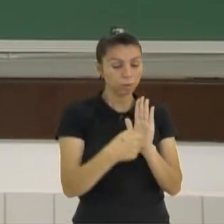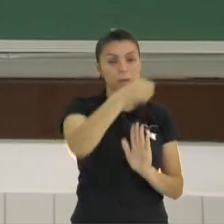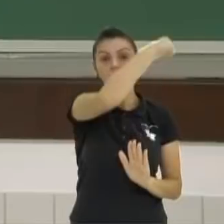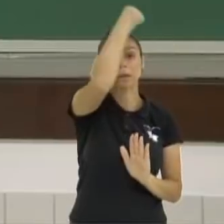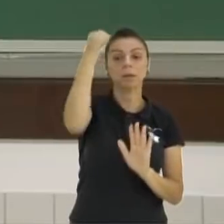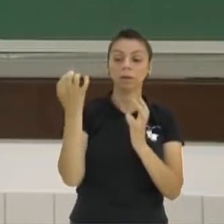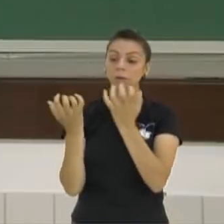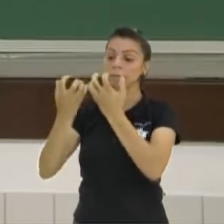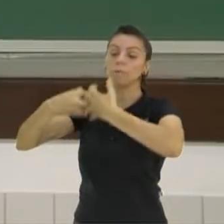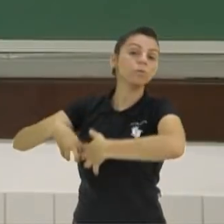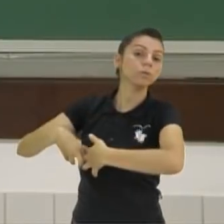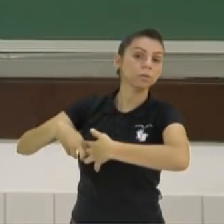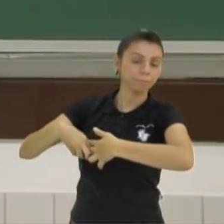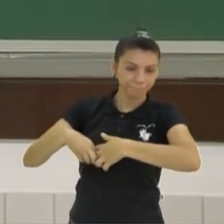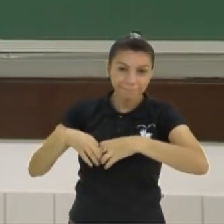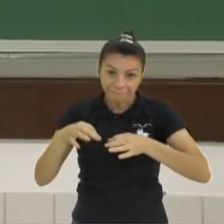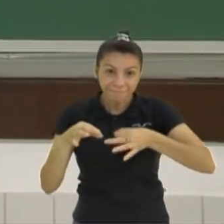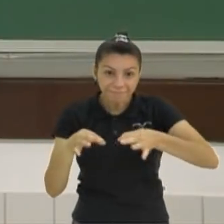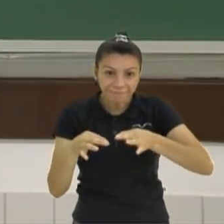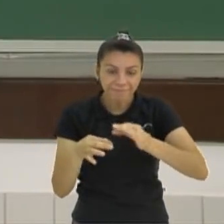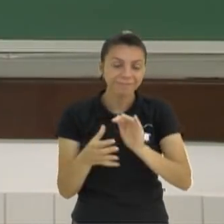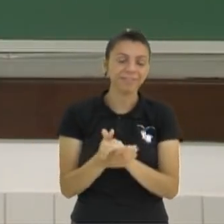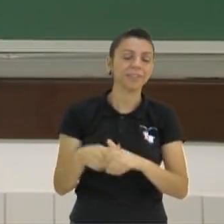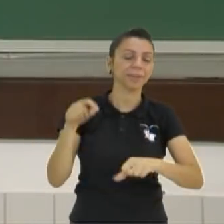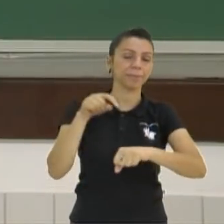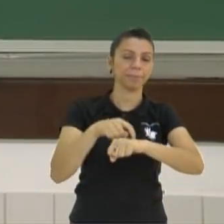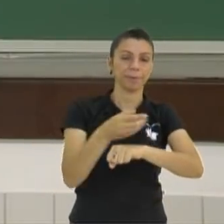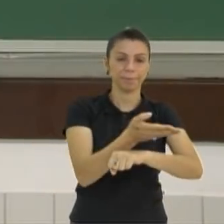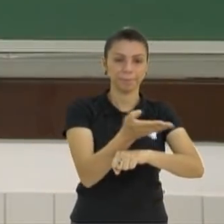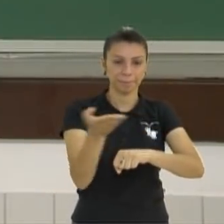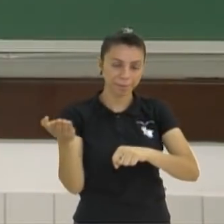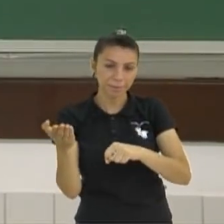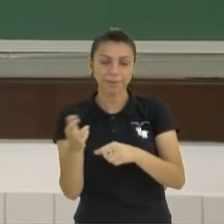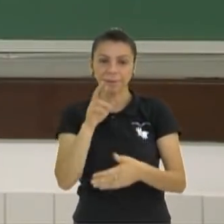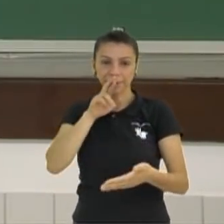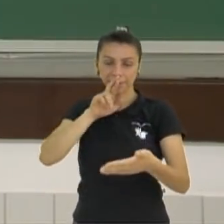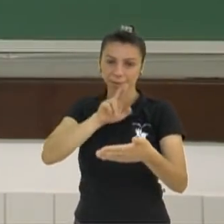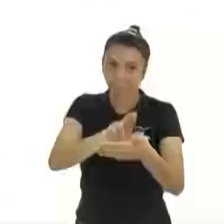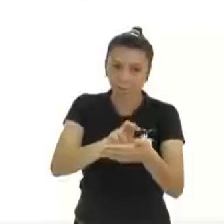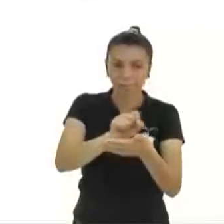texto sagrado. Estão preparados? Vamos dar um tempinho para vocês